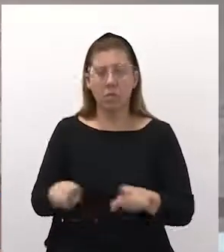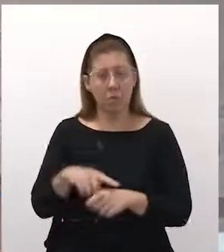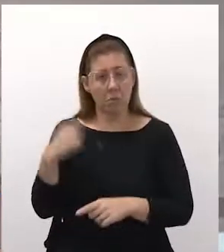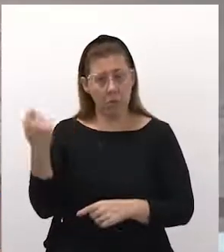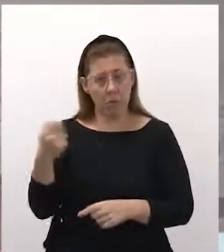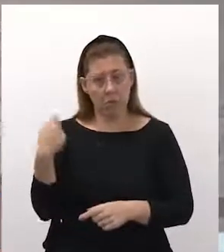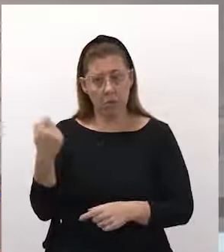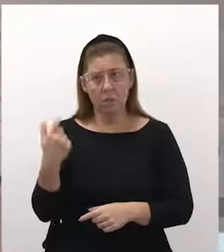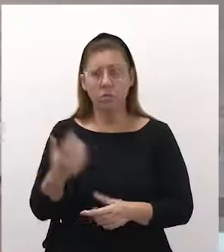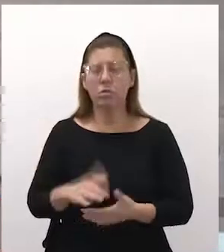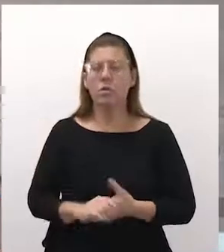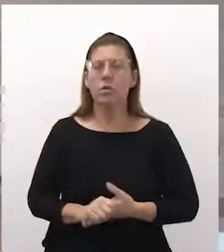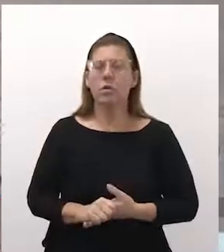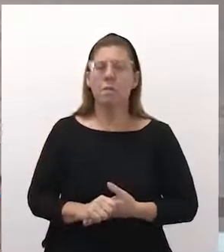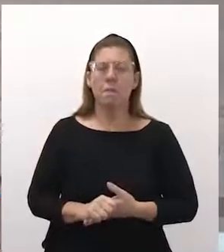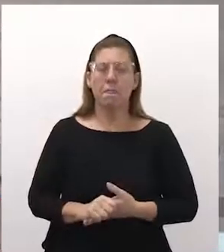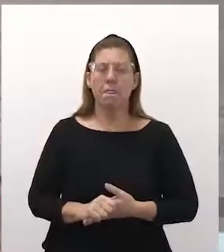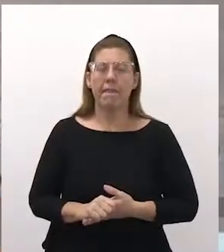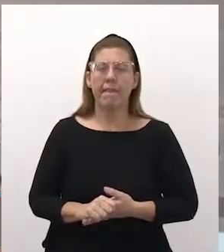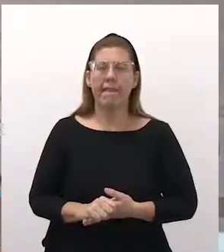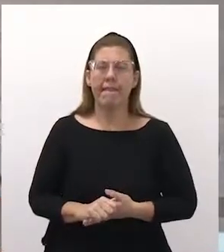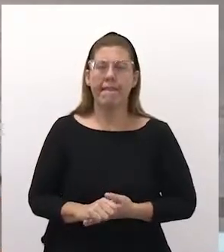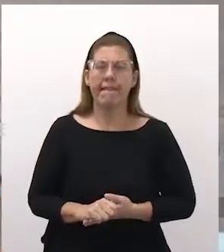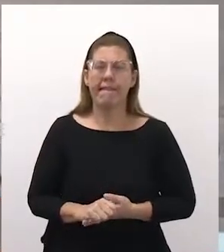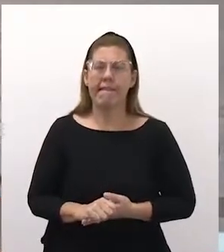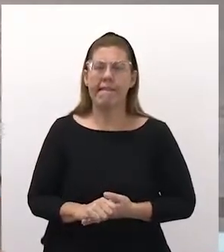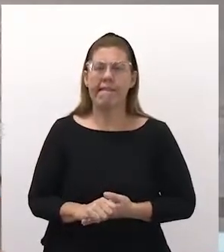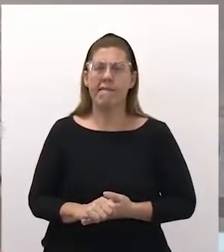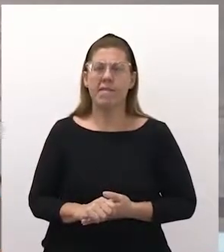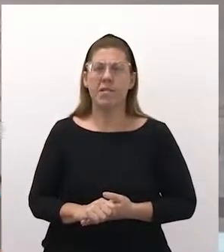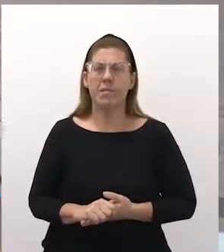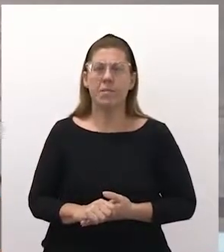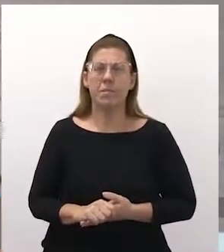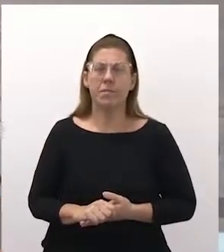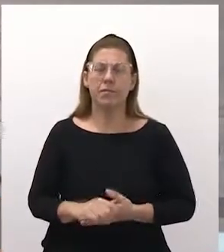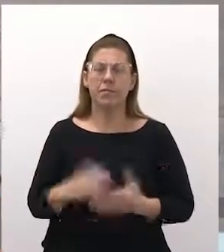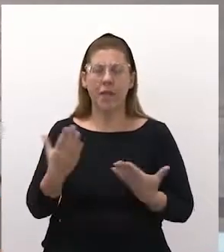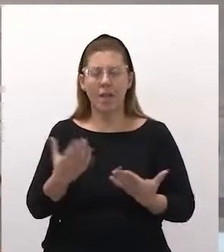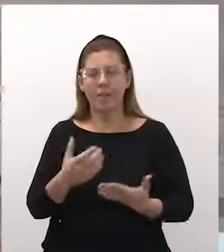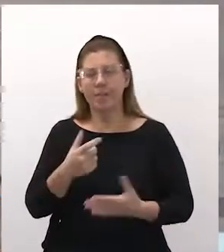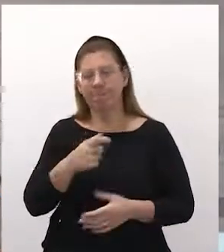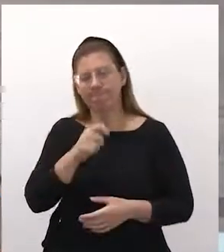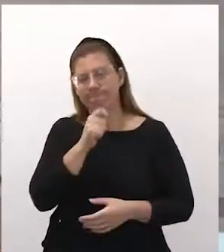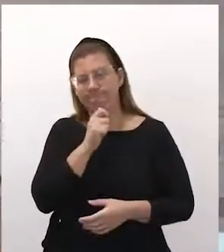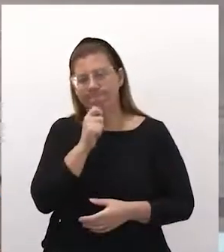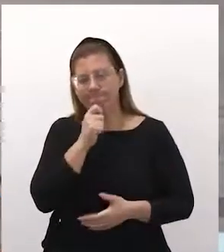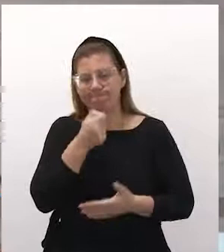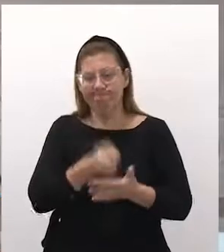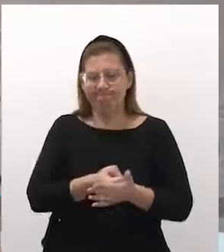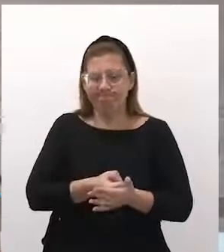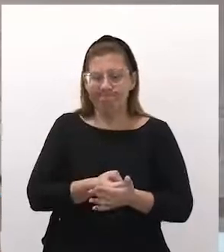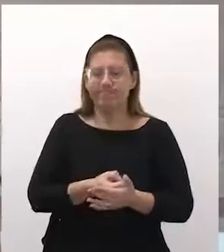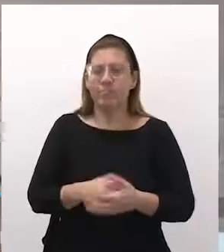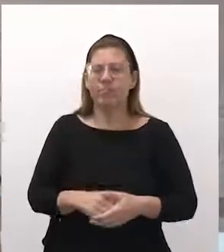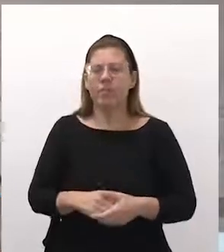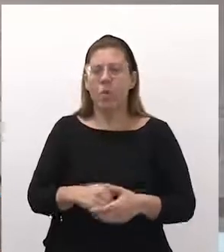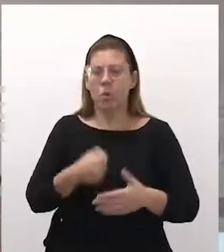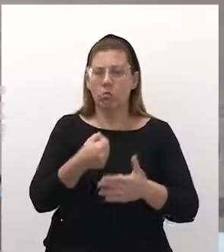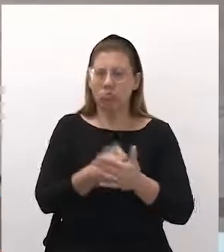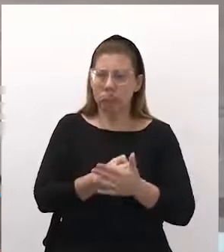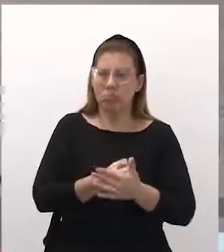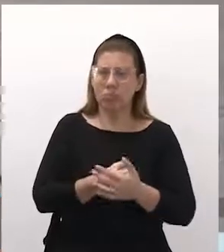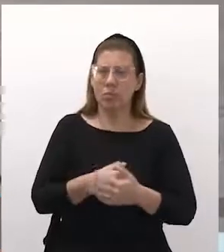assim como aí em São Paulo, a gente tem muita resistência, e aí é um pouco diferente dos outros